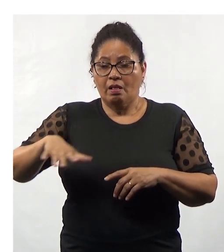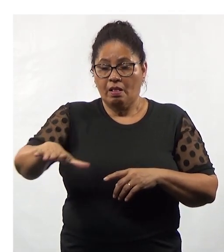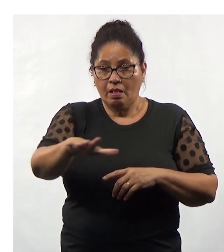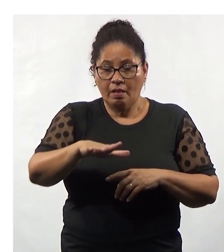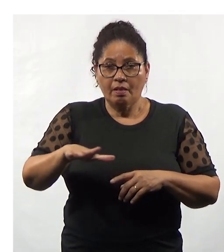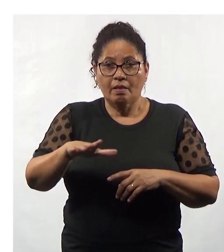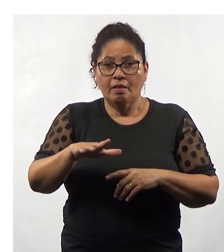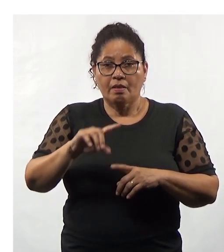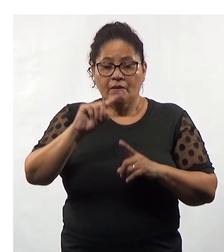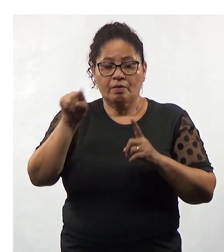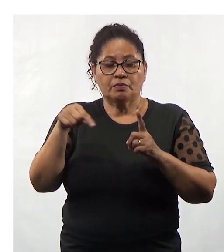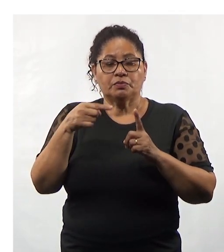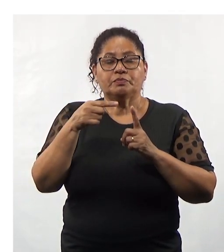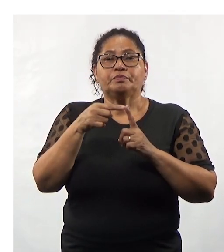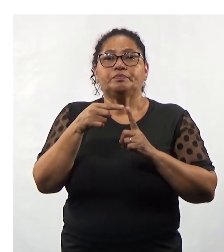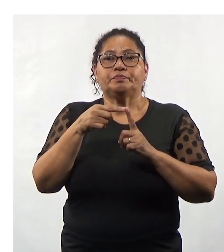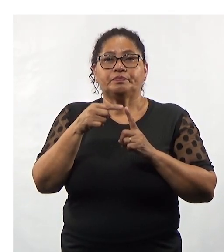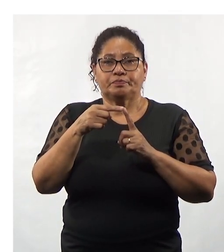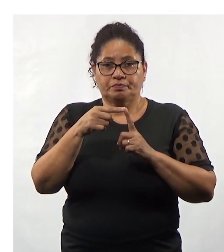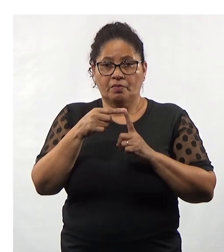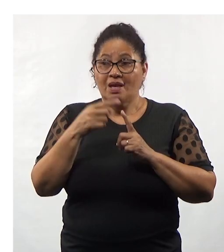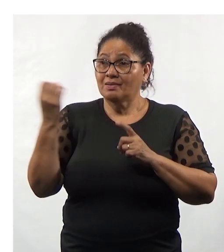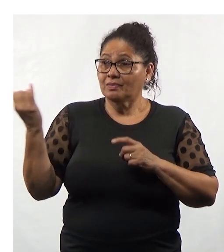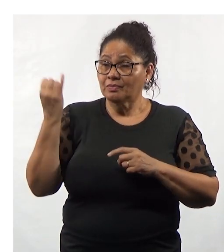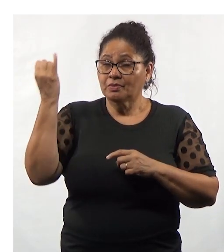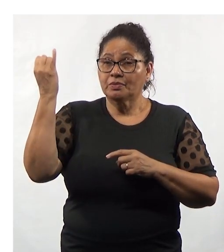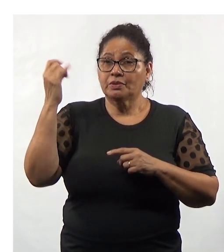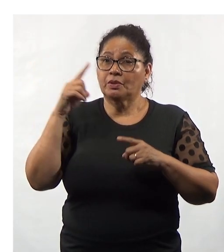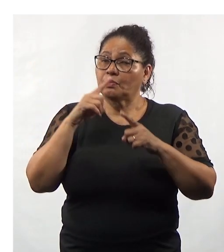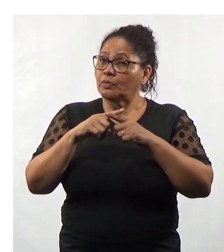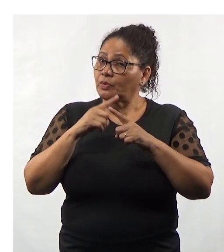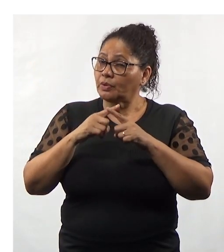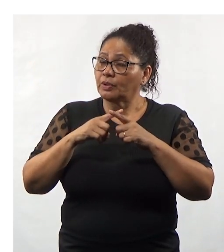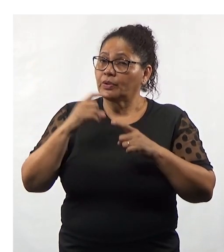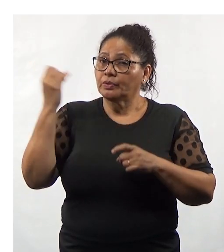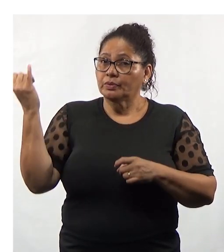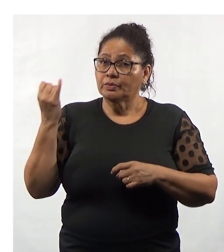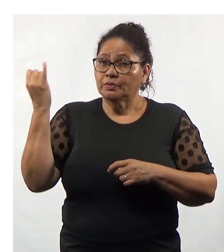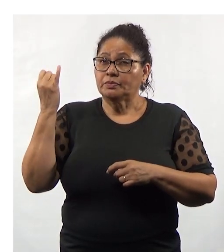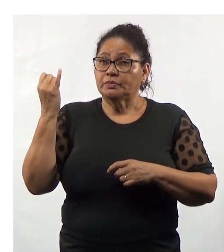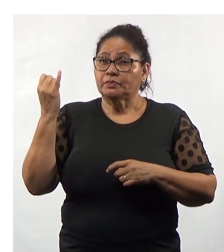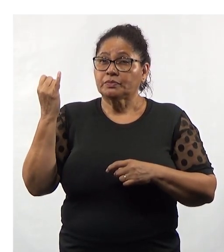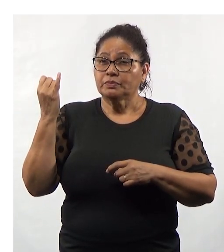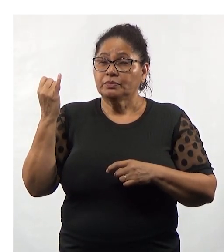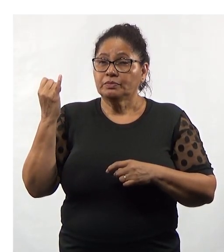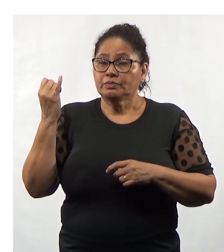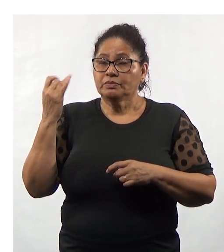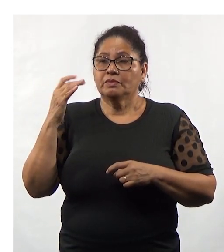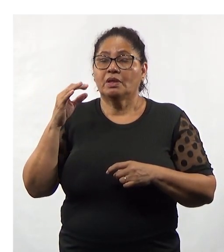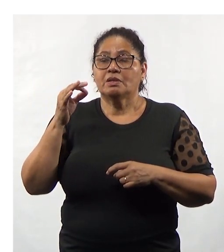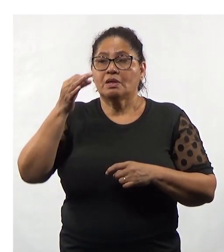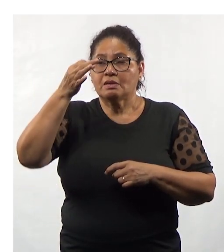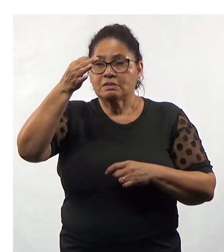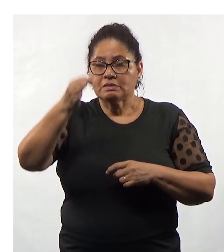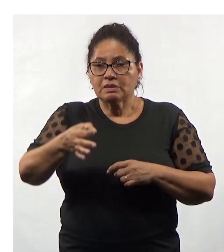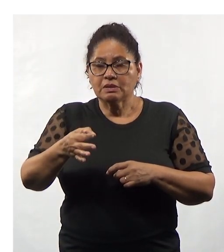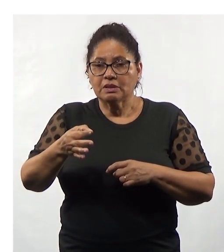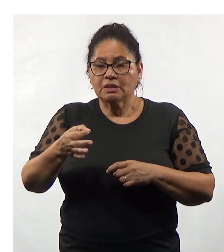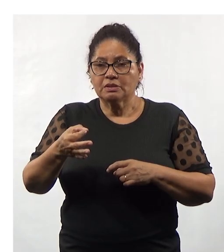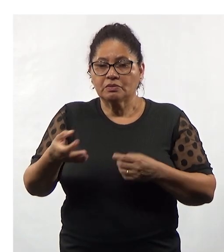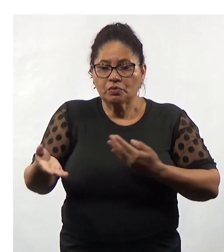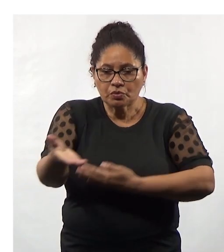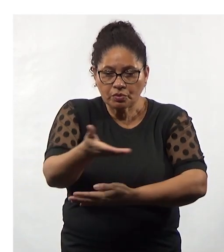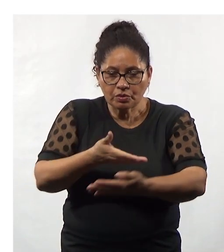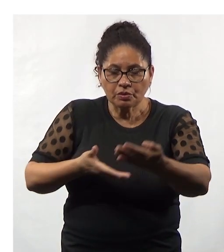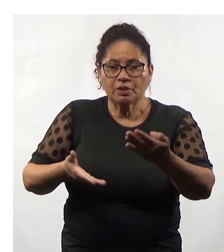campos. Objetivo, isso é muito importante, porque o objetivo ele está diretamente